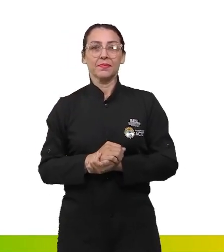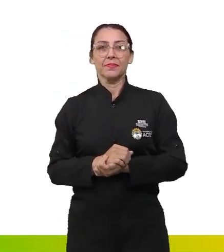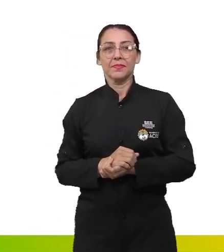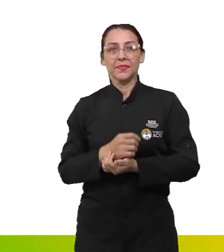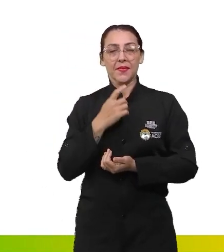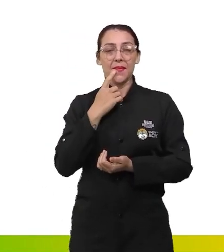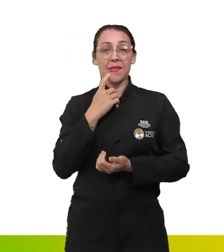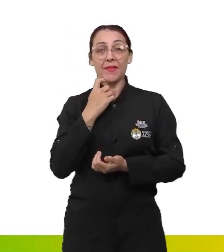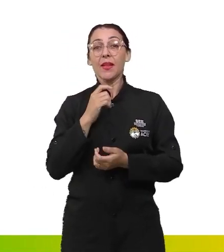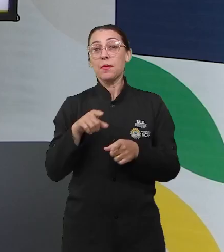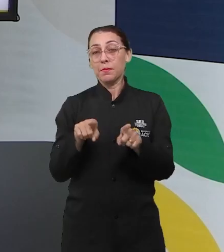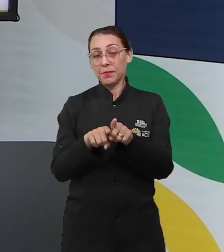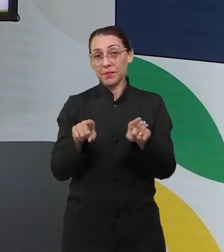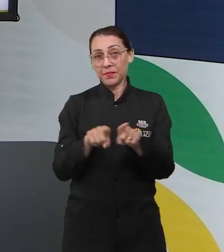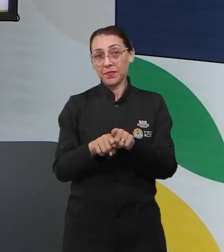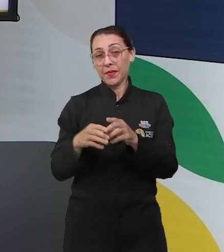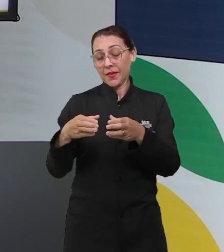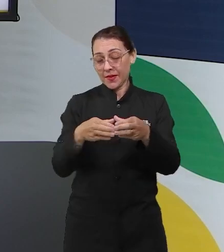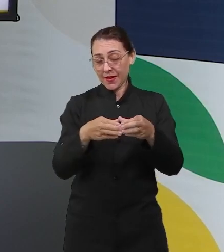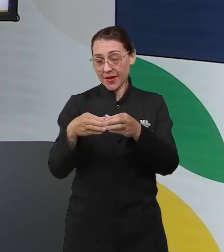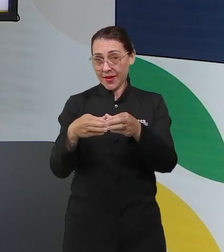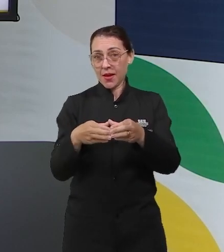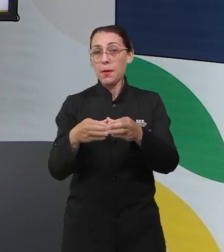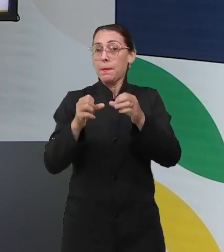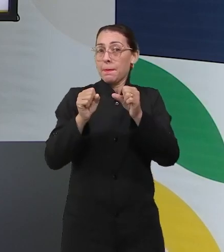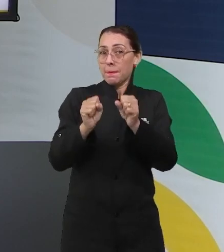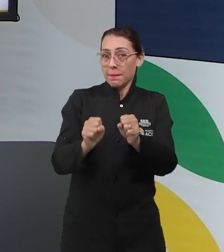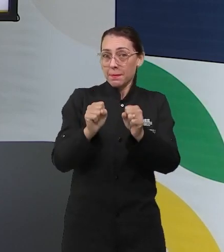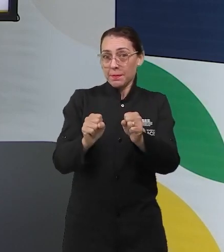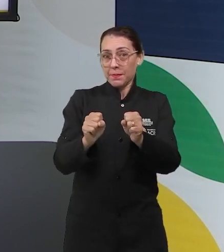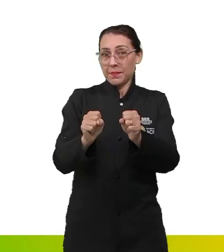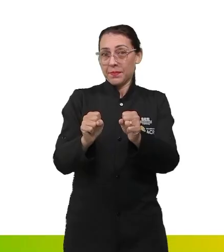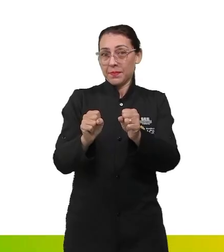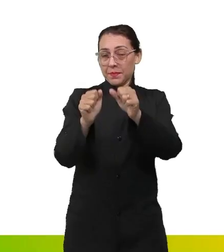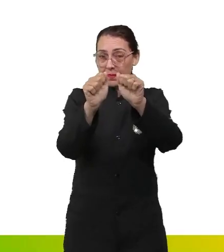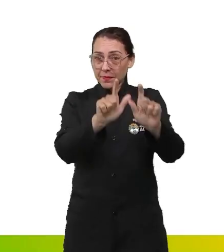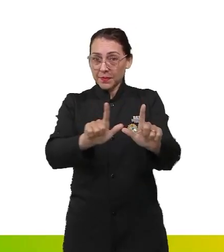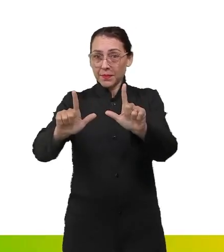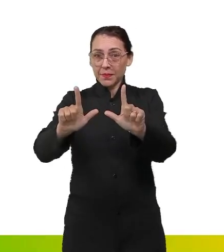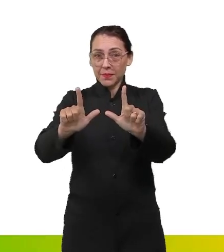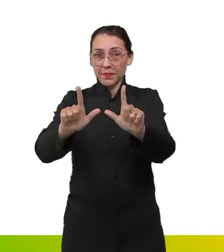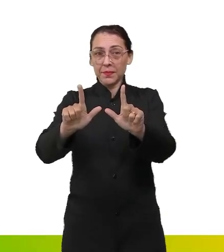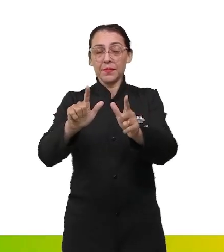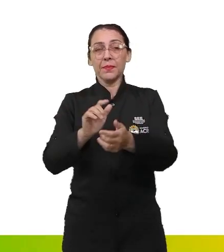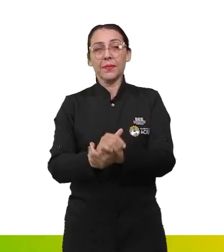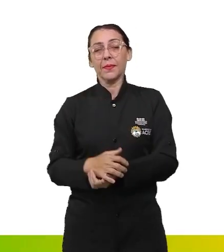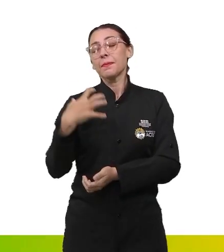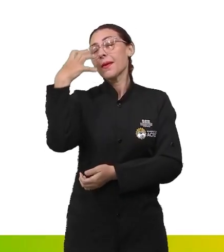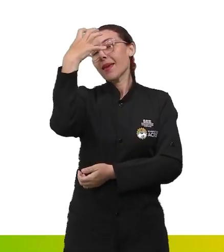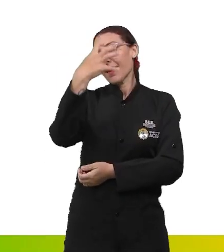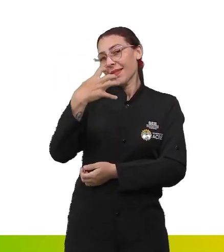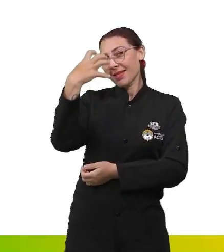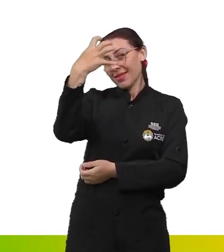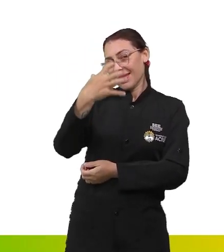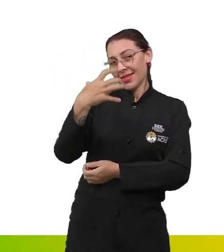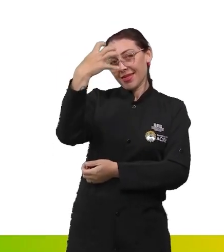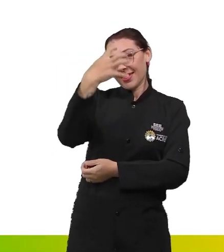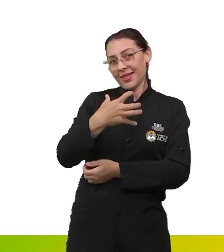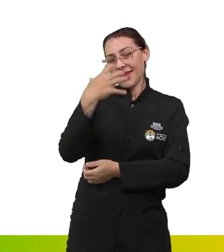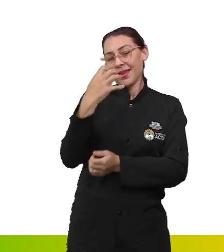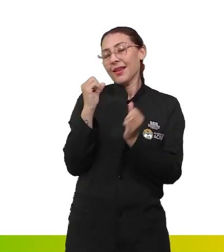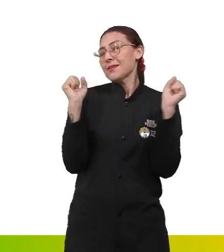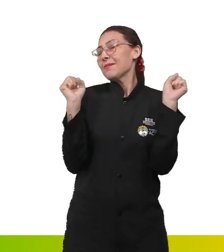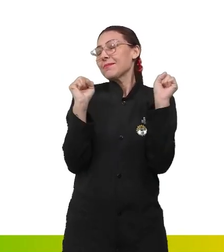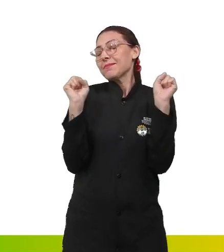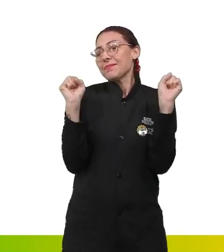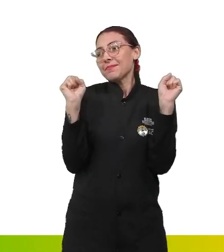Então, são outros verbos. Também el tacacá pode, slide na tela, el tacacá pode me encantar, porque me gusta